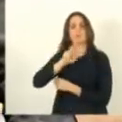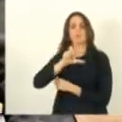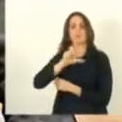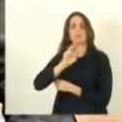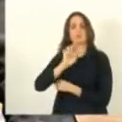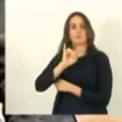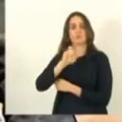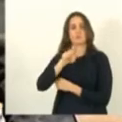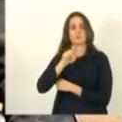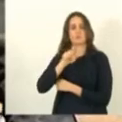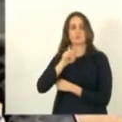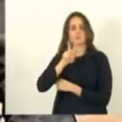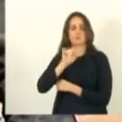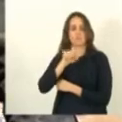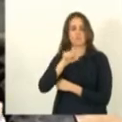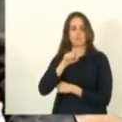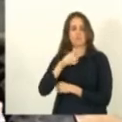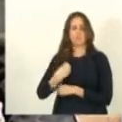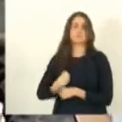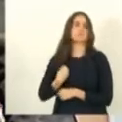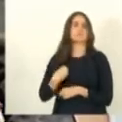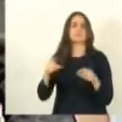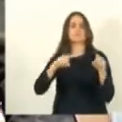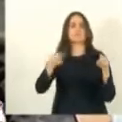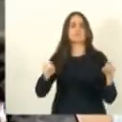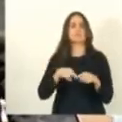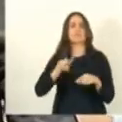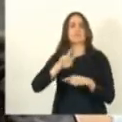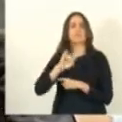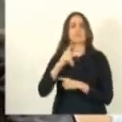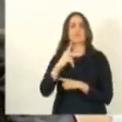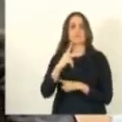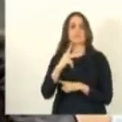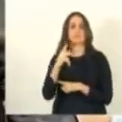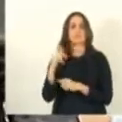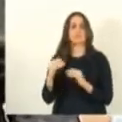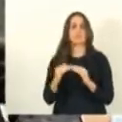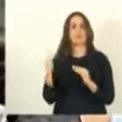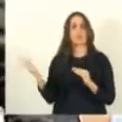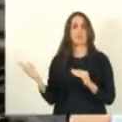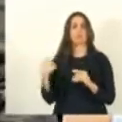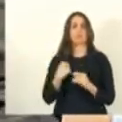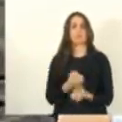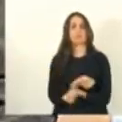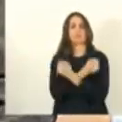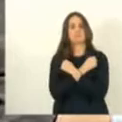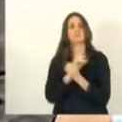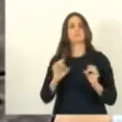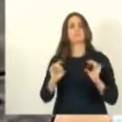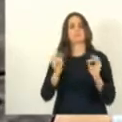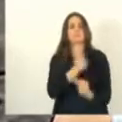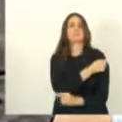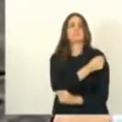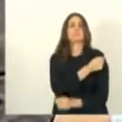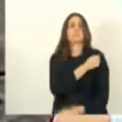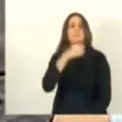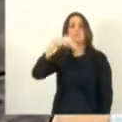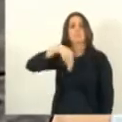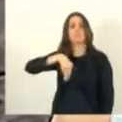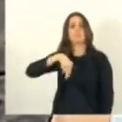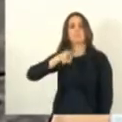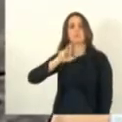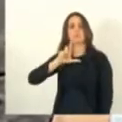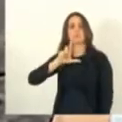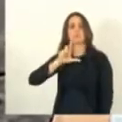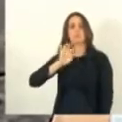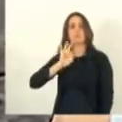aqui na sala VIP da Assembleia Legislativa, ao lado aqui. Um abraço muito especial para os alunos da Multivix Serra,